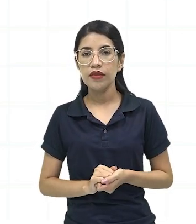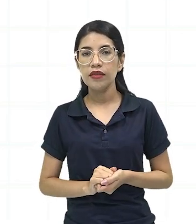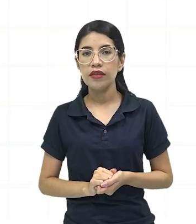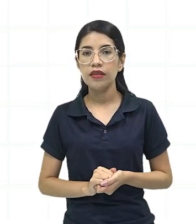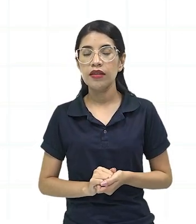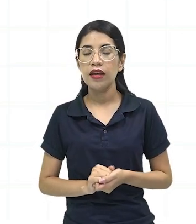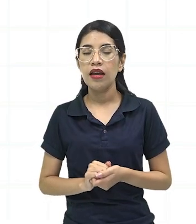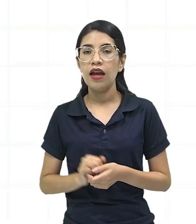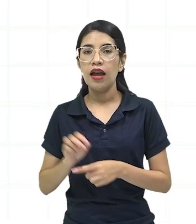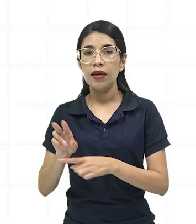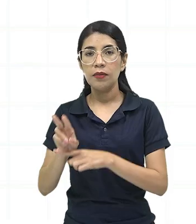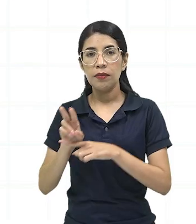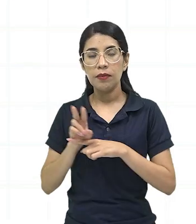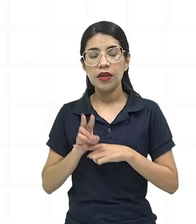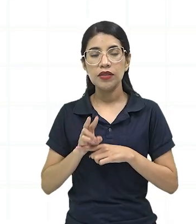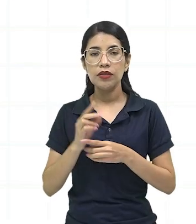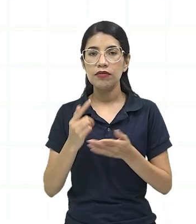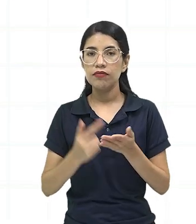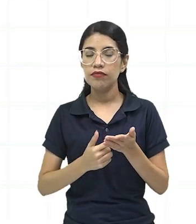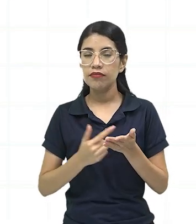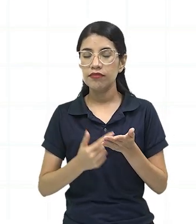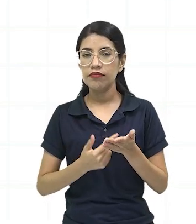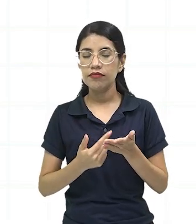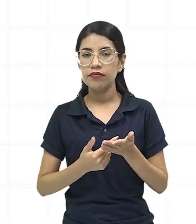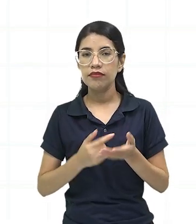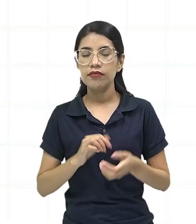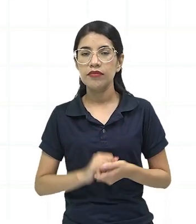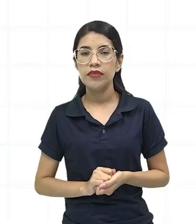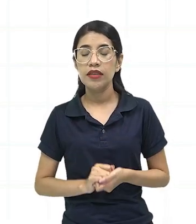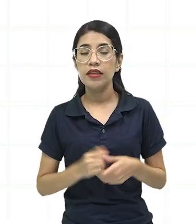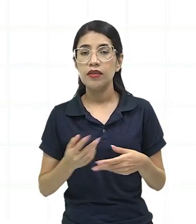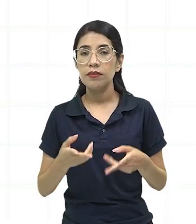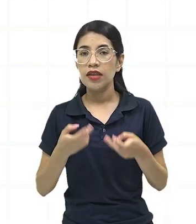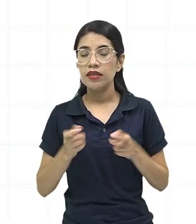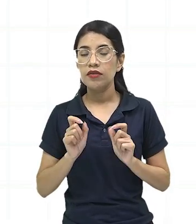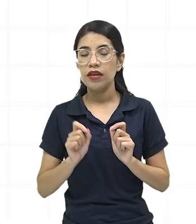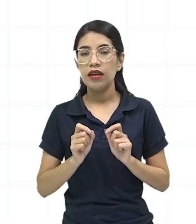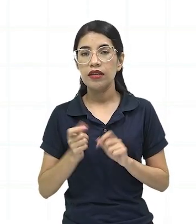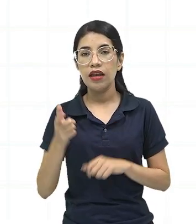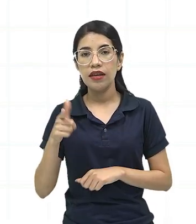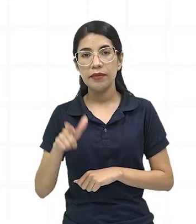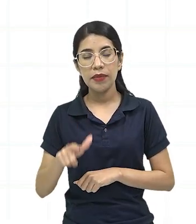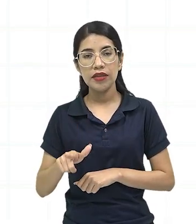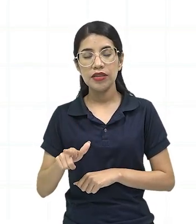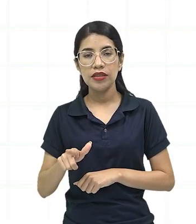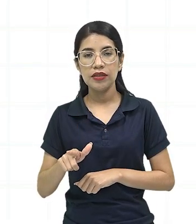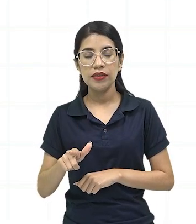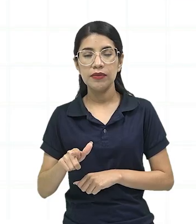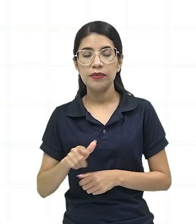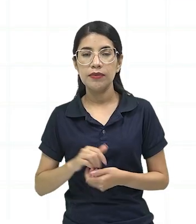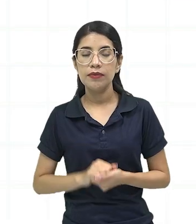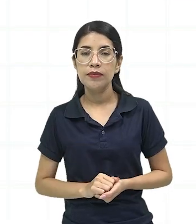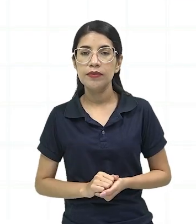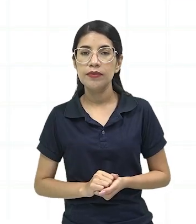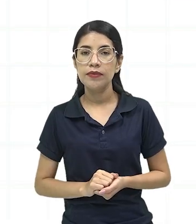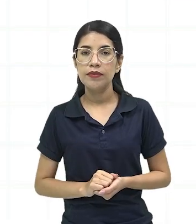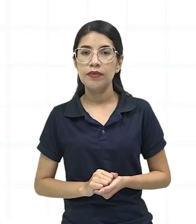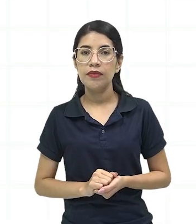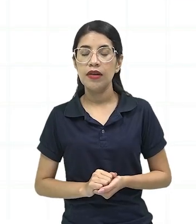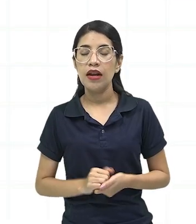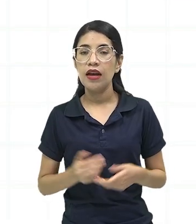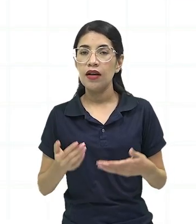você me emprestou o livro, professora, eu li o livro. Então, tá repetindo aí de forma desnecessária. Vamos fazer